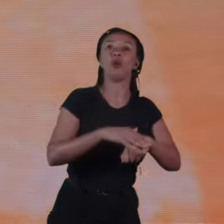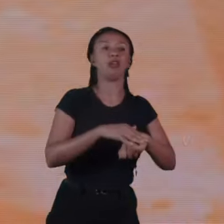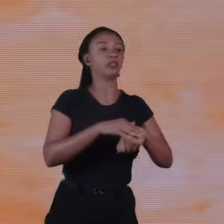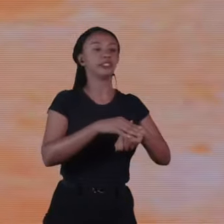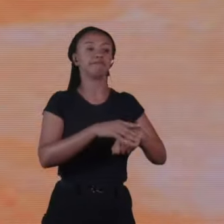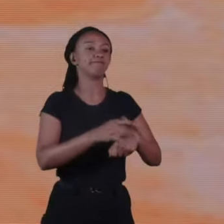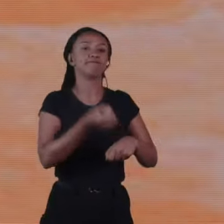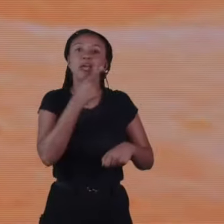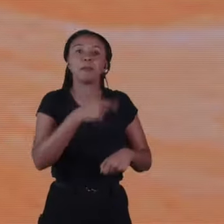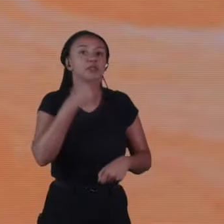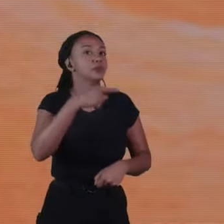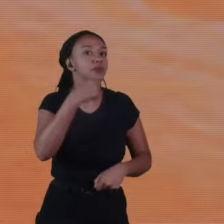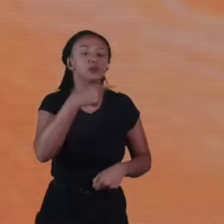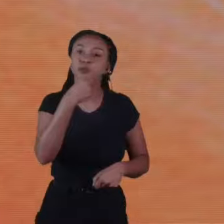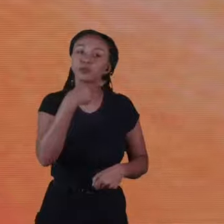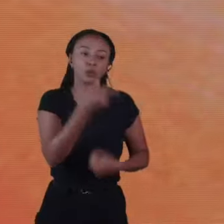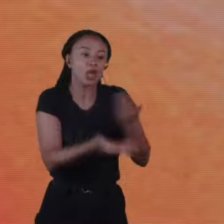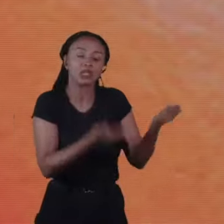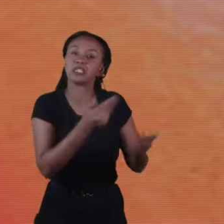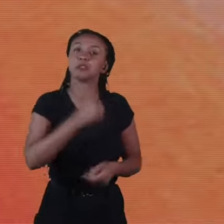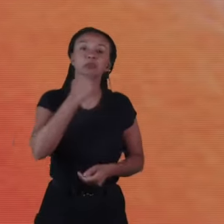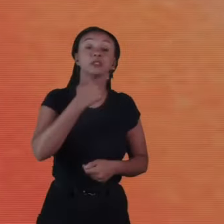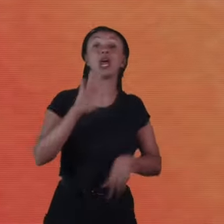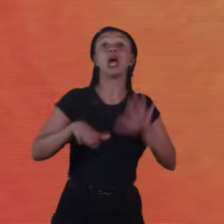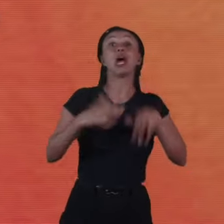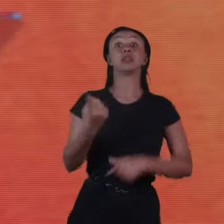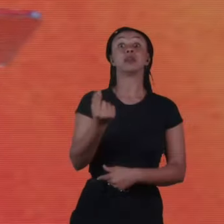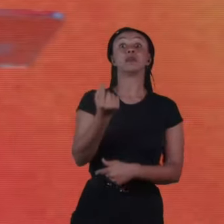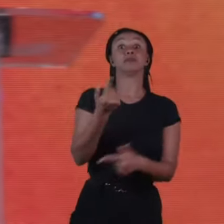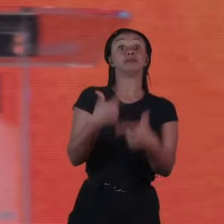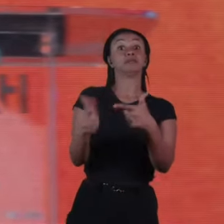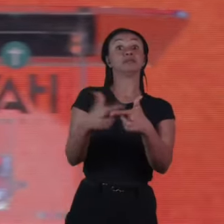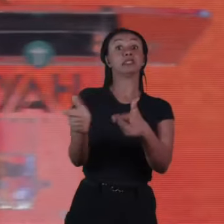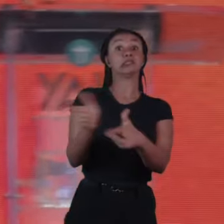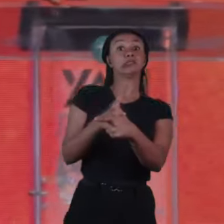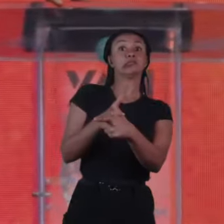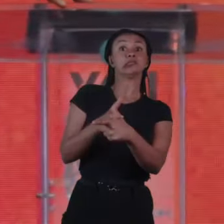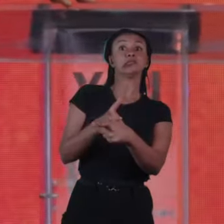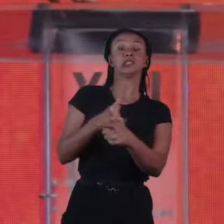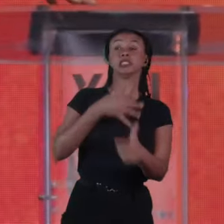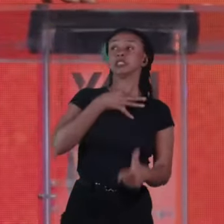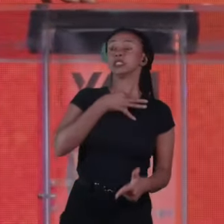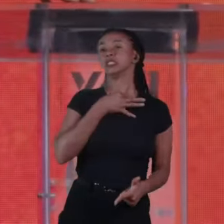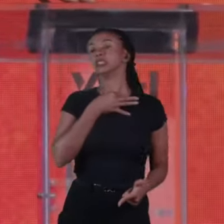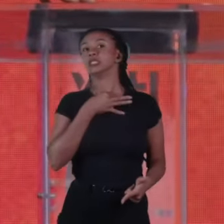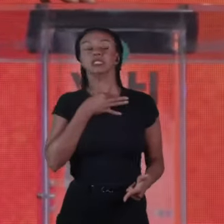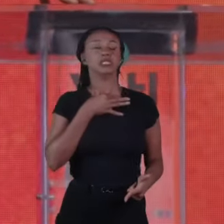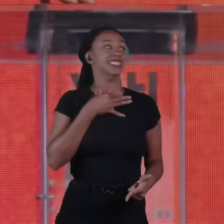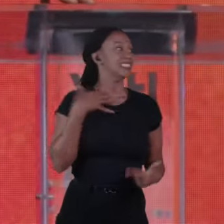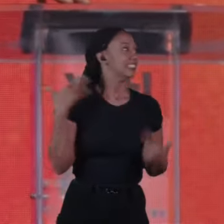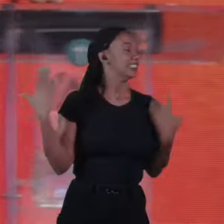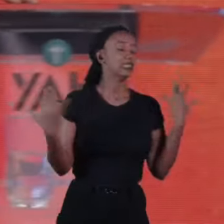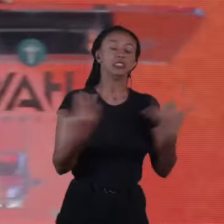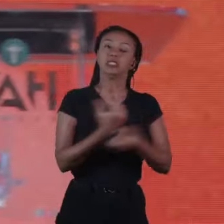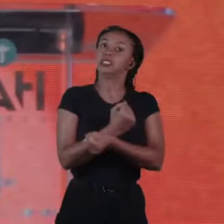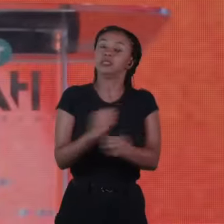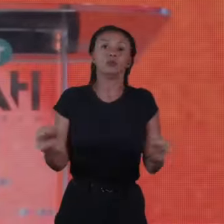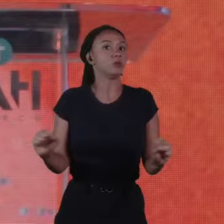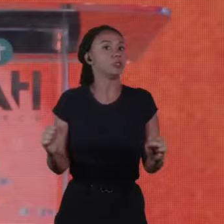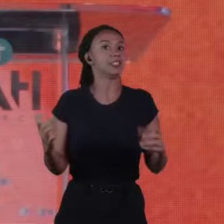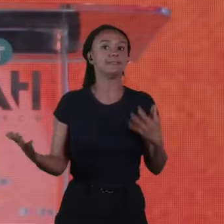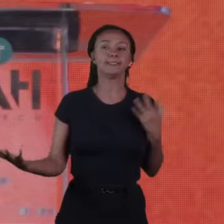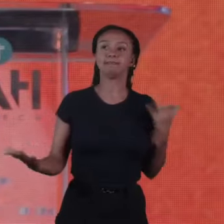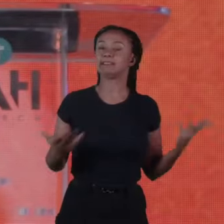tem cura. Às vezes é um problema financeiro que é tão grande que não tem jeito.